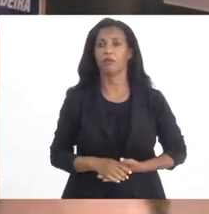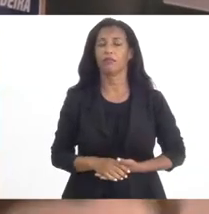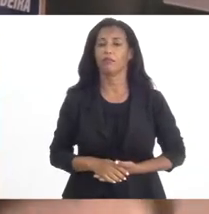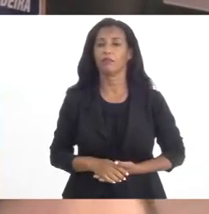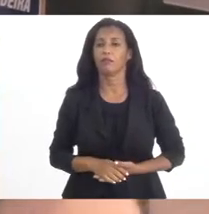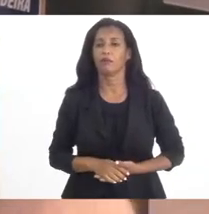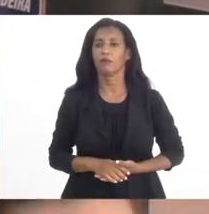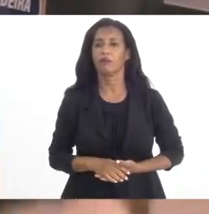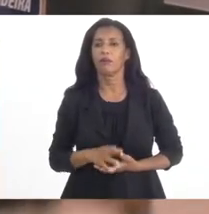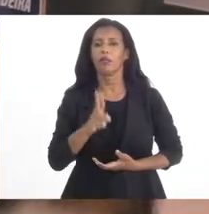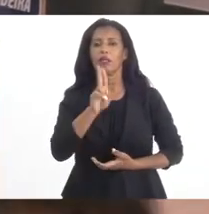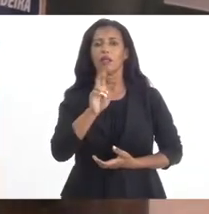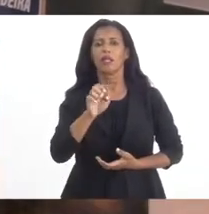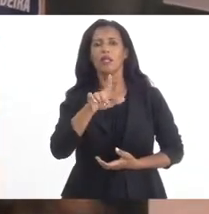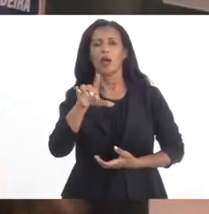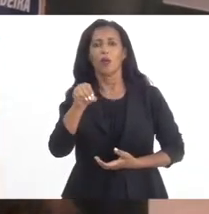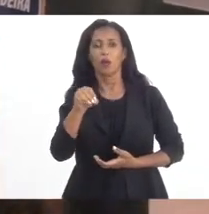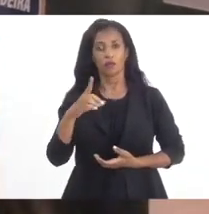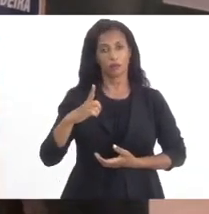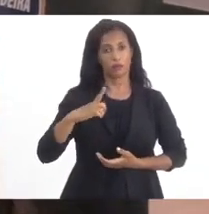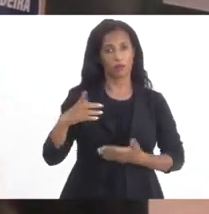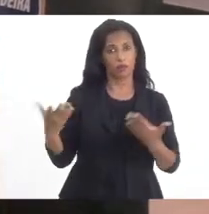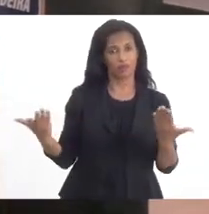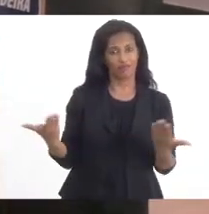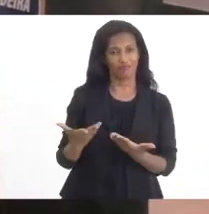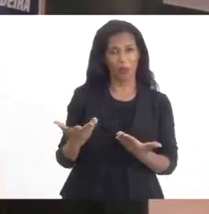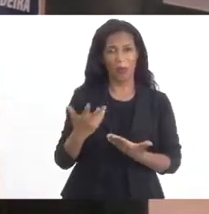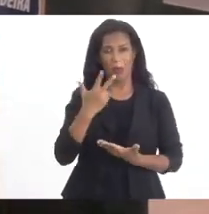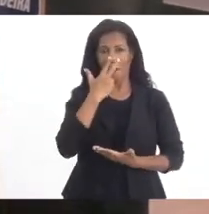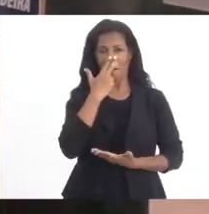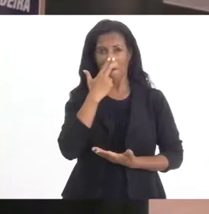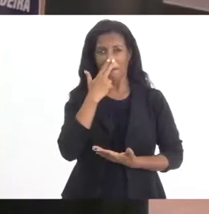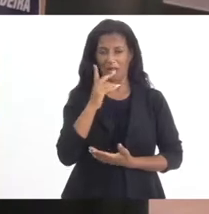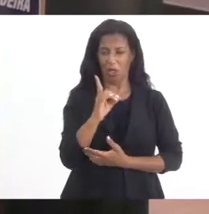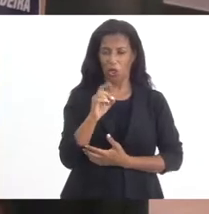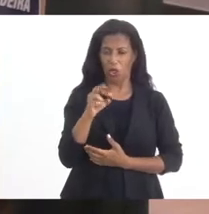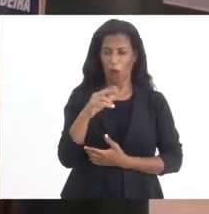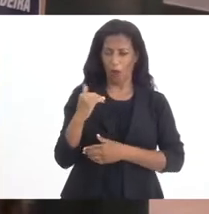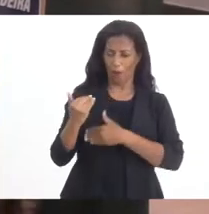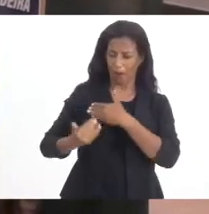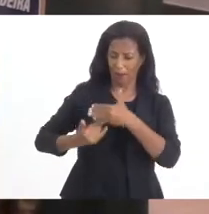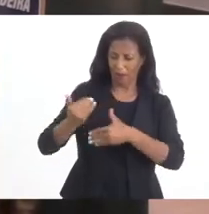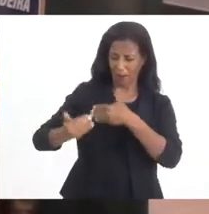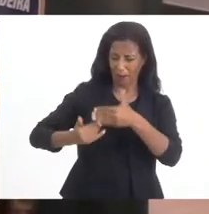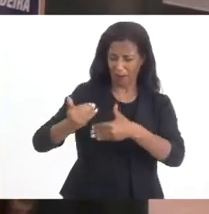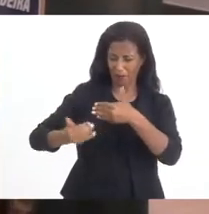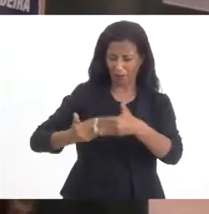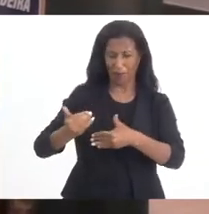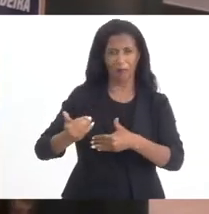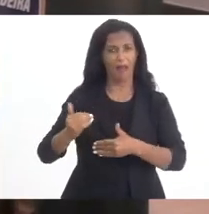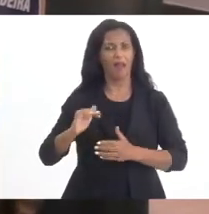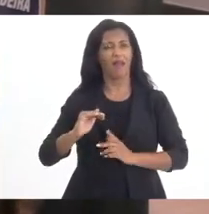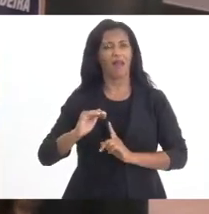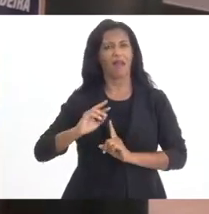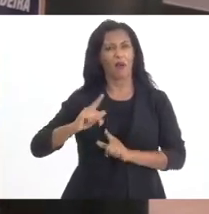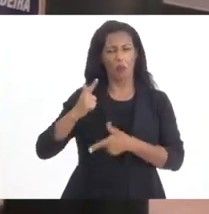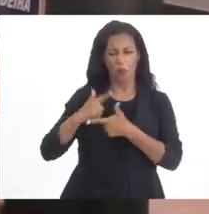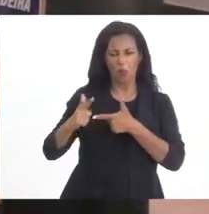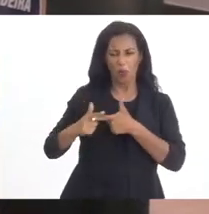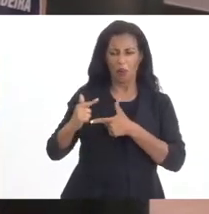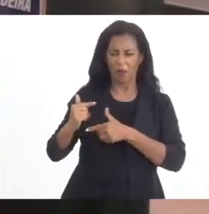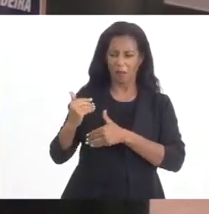Bom, o que a UESO passa hoje é um efeito dominó. É um problema que derruba outro problema, que vai cair para outro